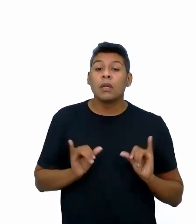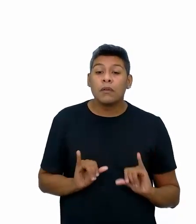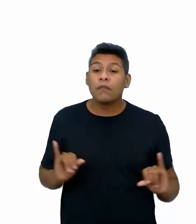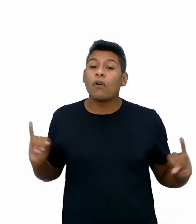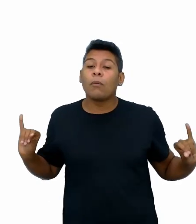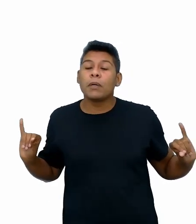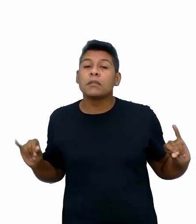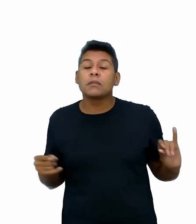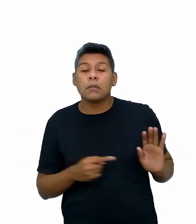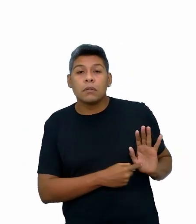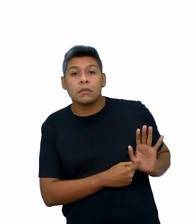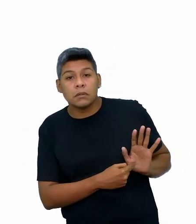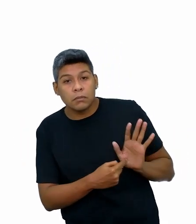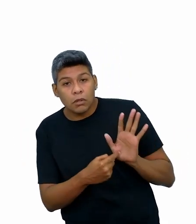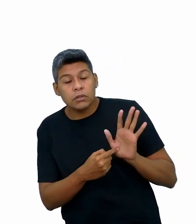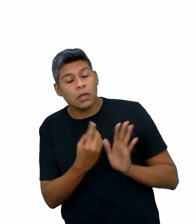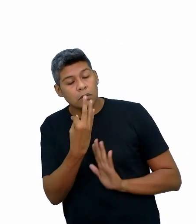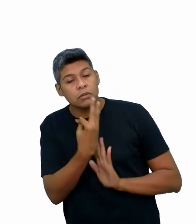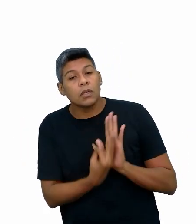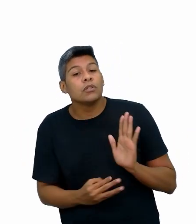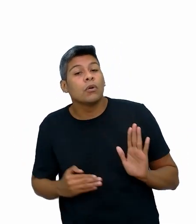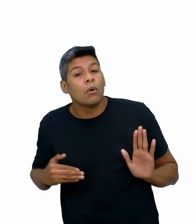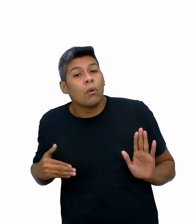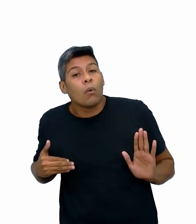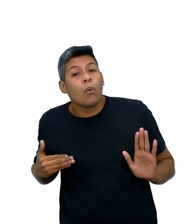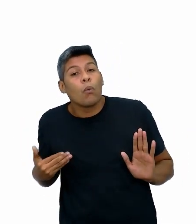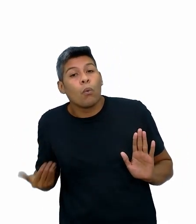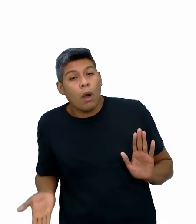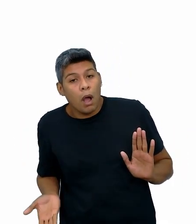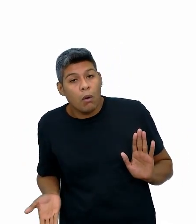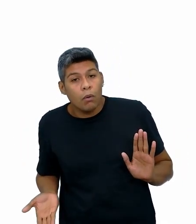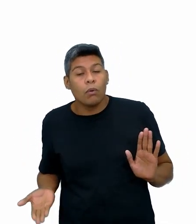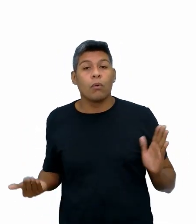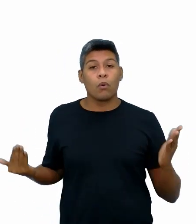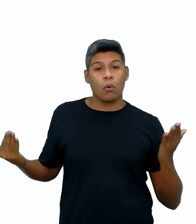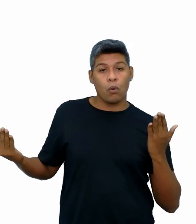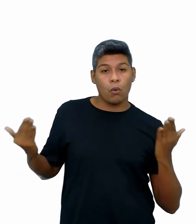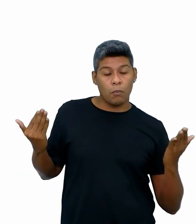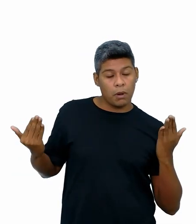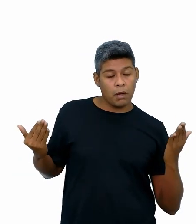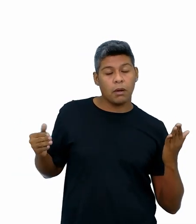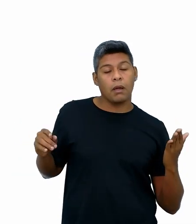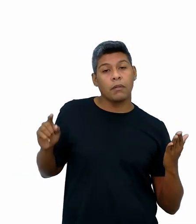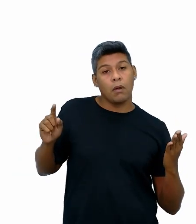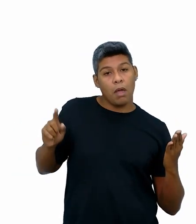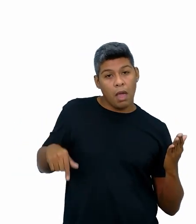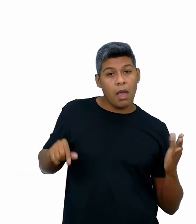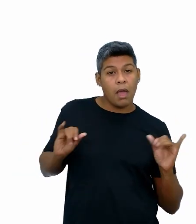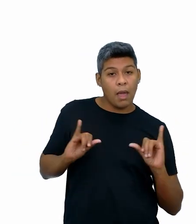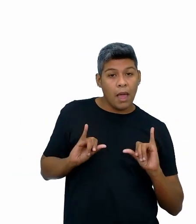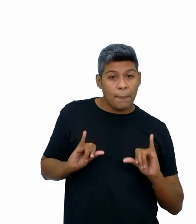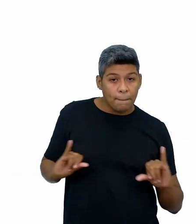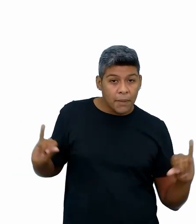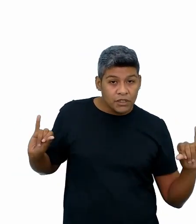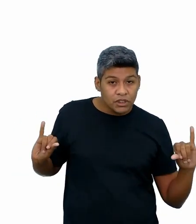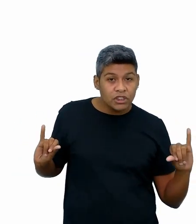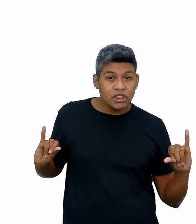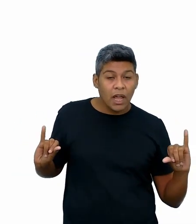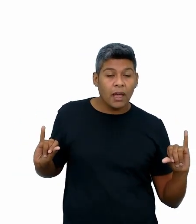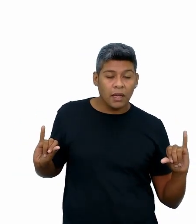foram apresentadas no texto para ele. Fazer, então, um paralelo, ver se realmente a manchete ela